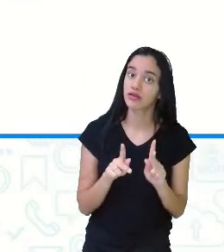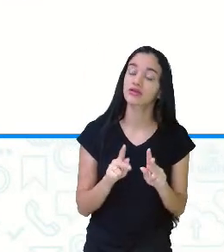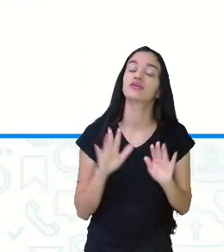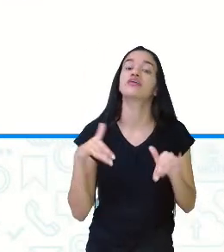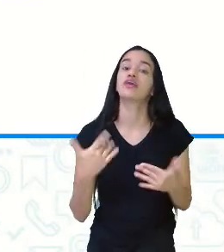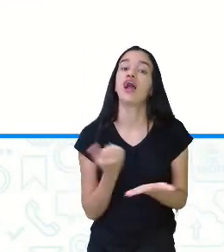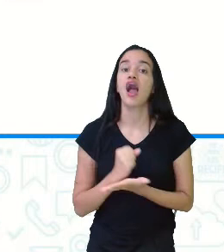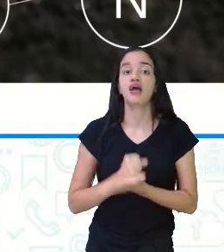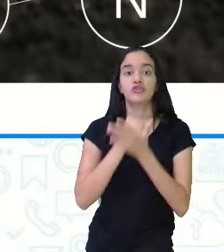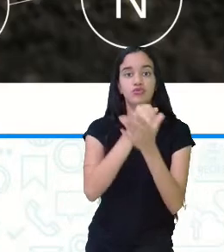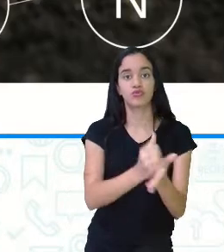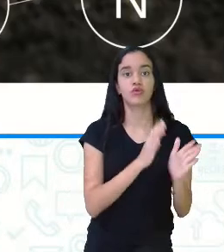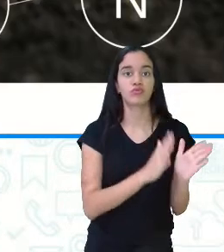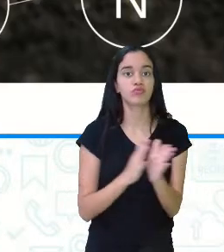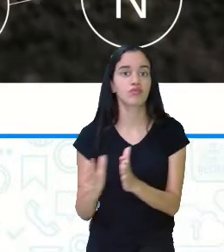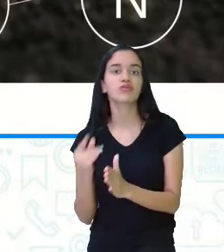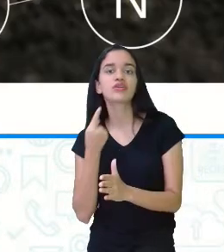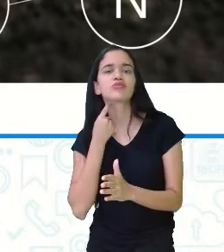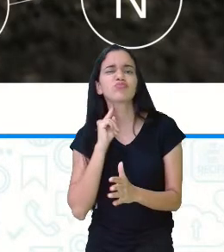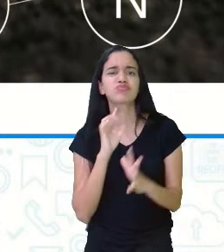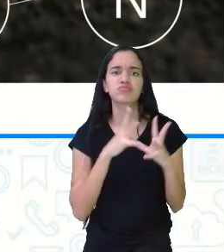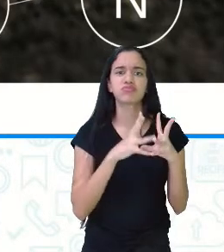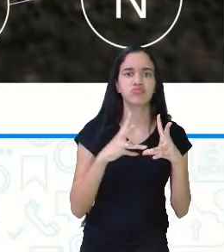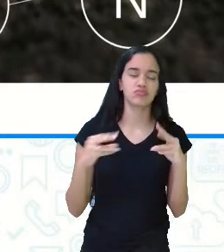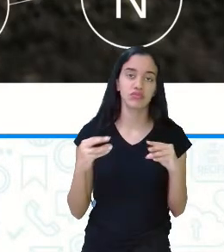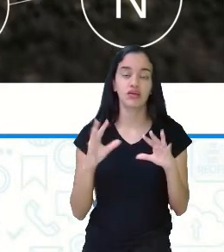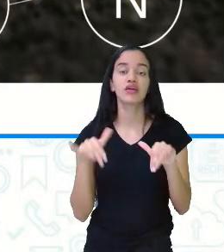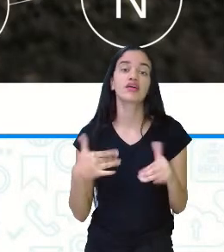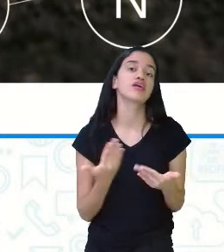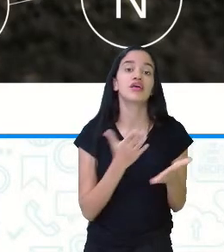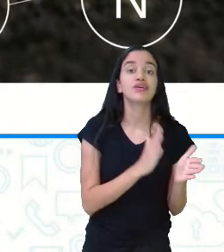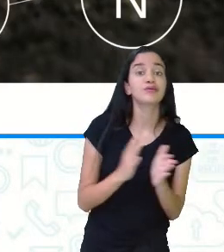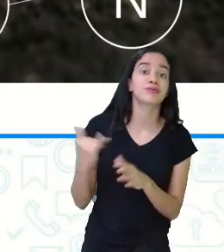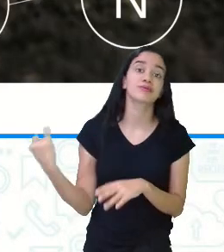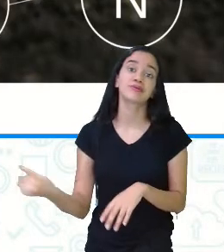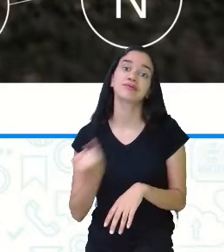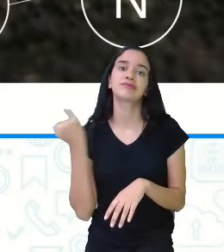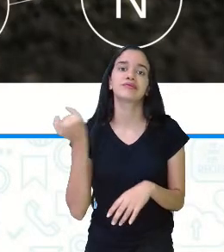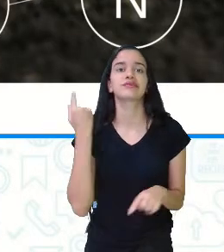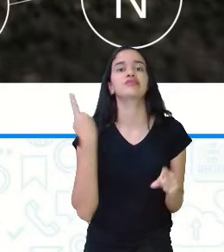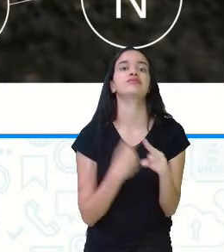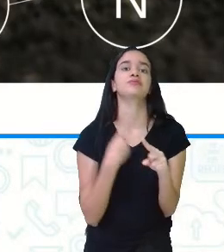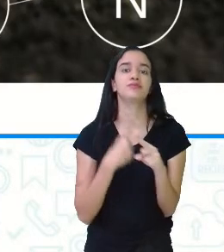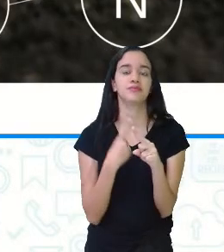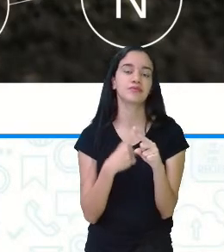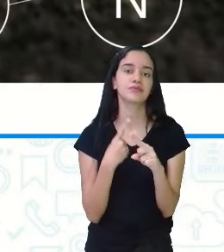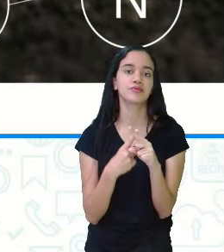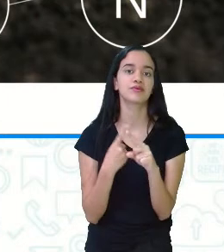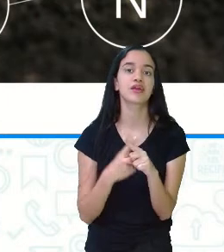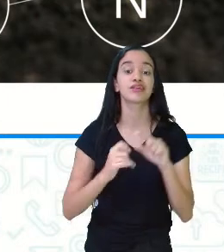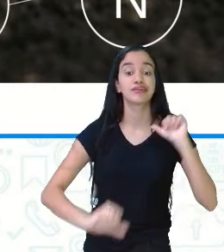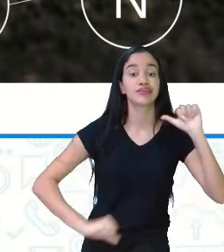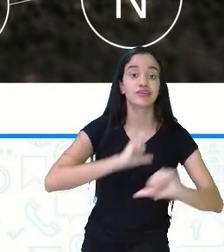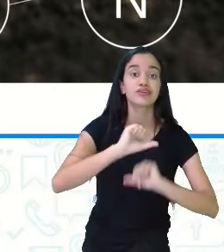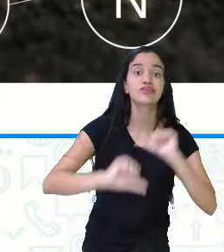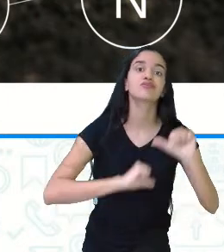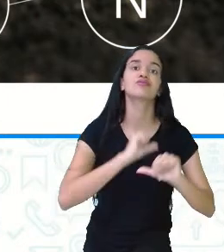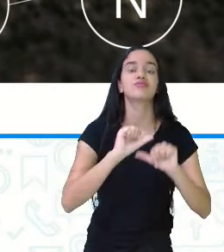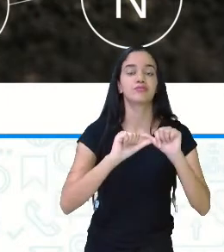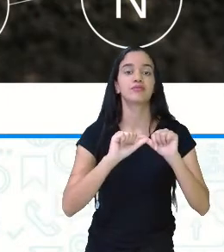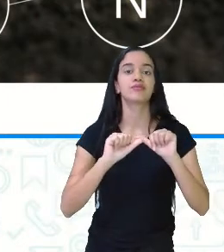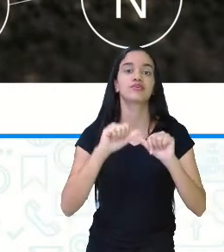Eles ajudam no processo de decomposição. E esse processo é importante porque é o processo de transformação da